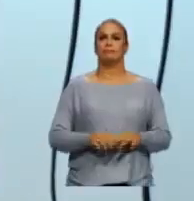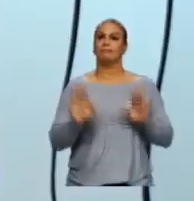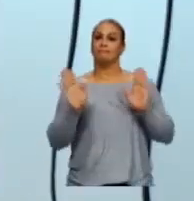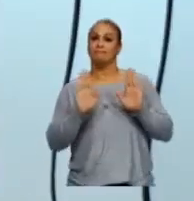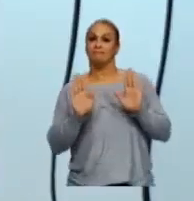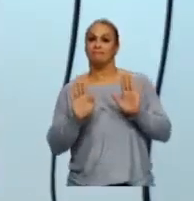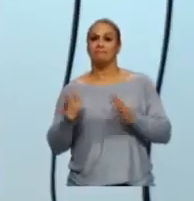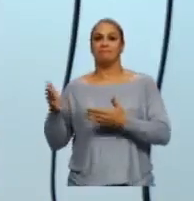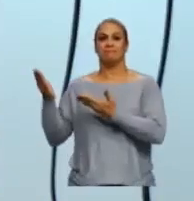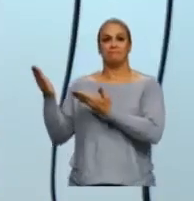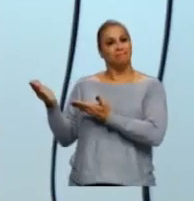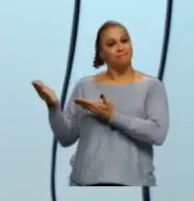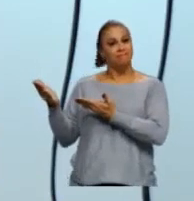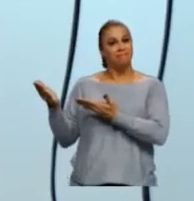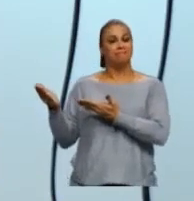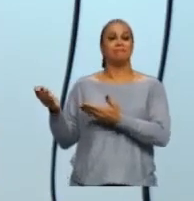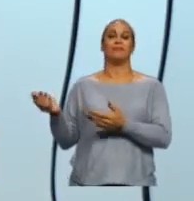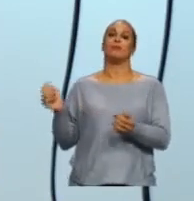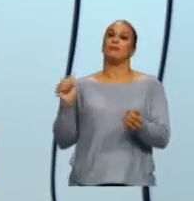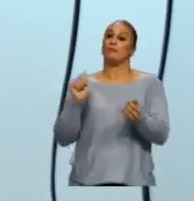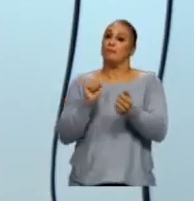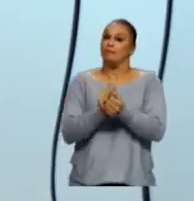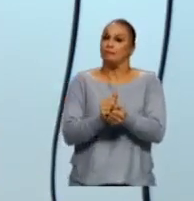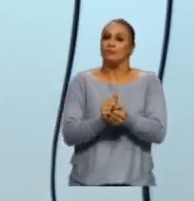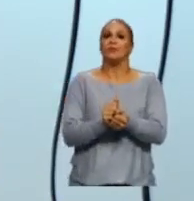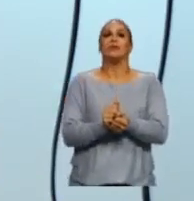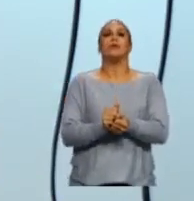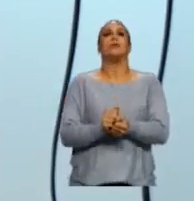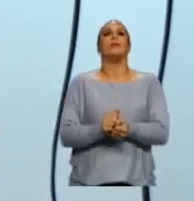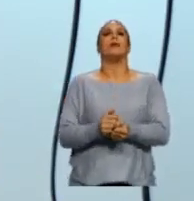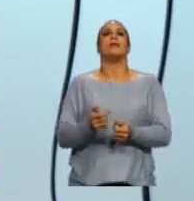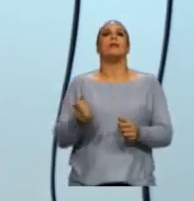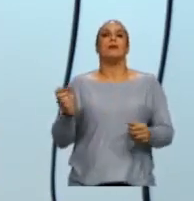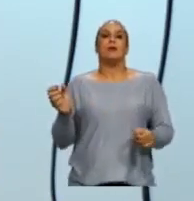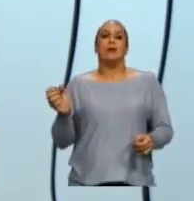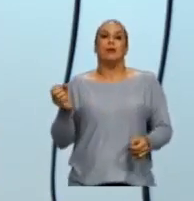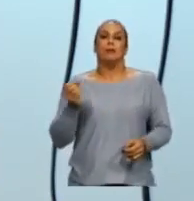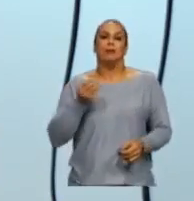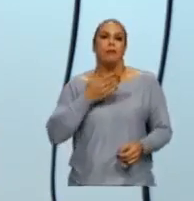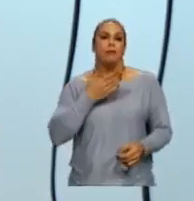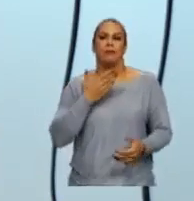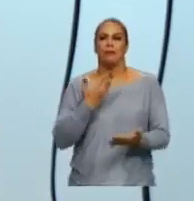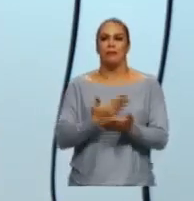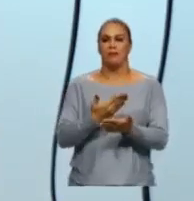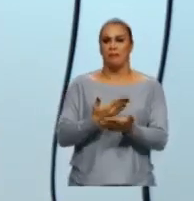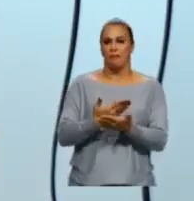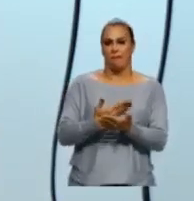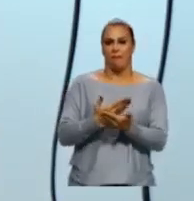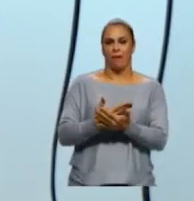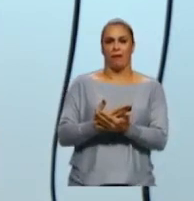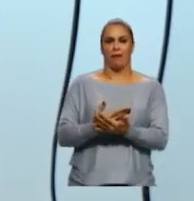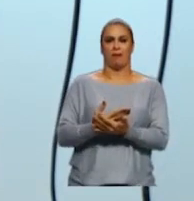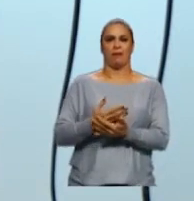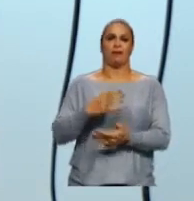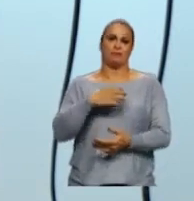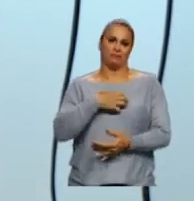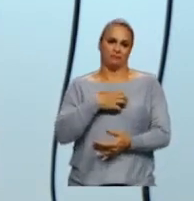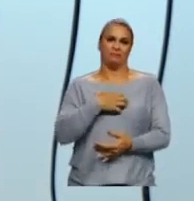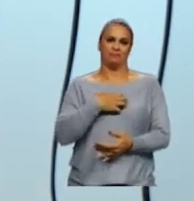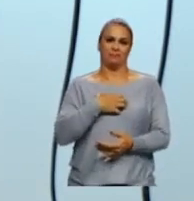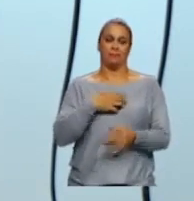Olá, estou com você hoje para ministrar mais uma aula de ciências, cujo tema é sobre o